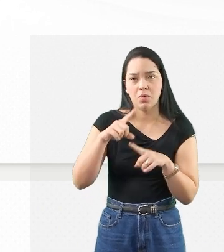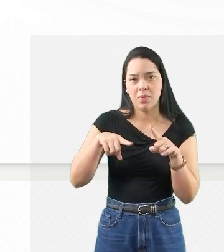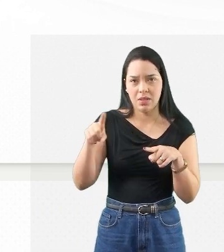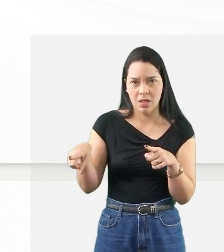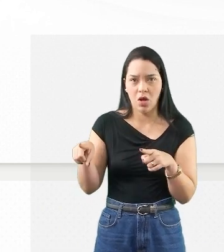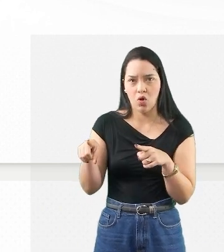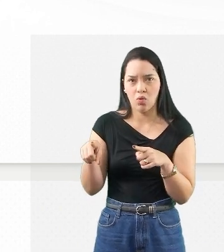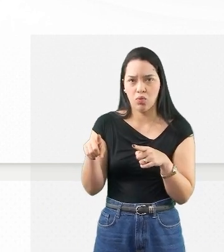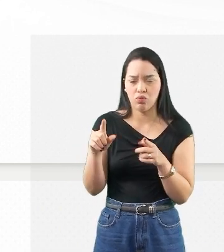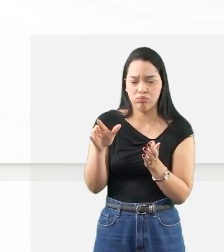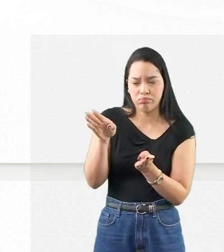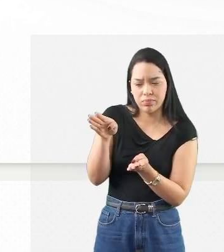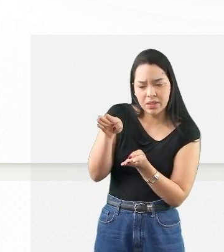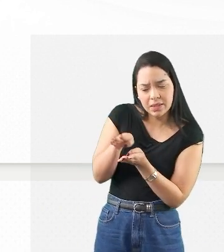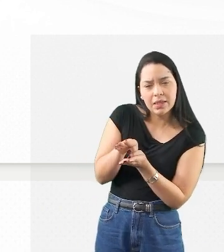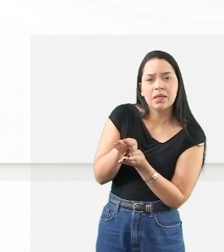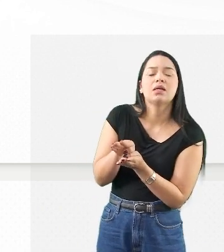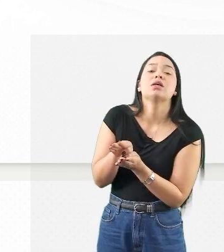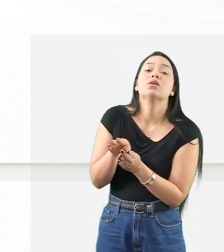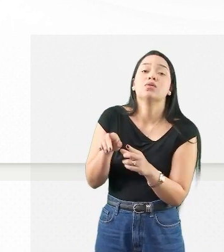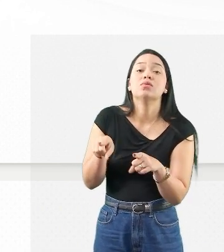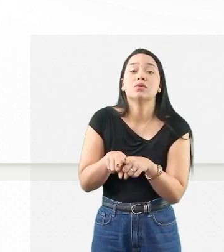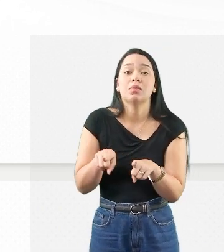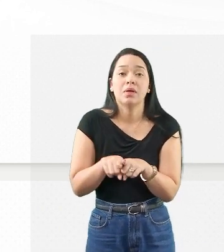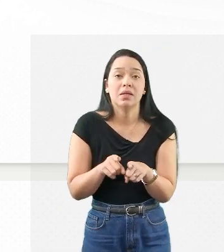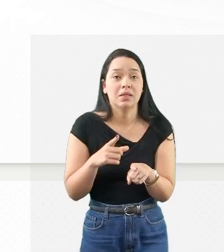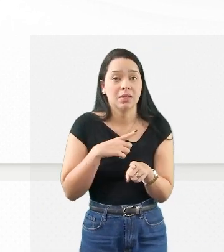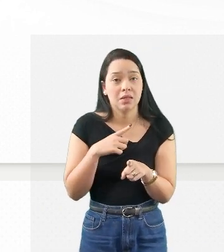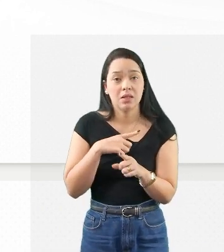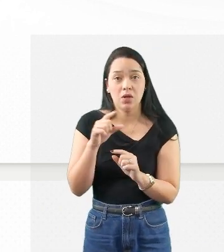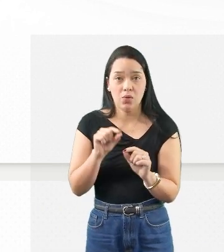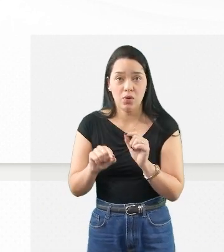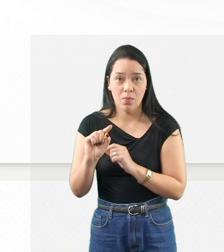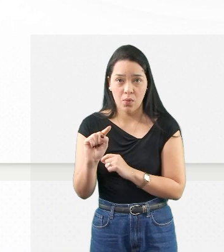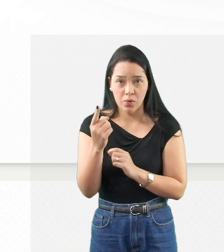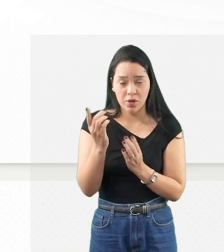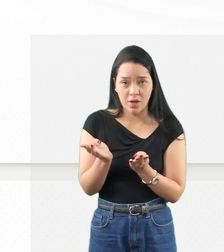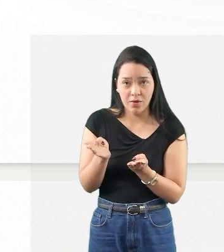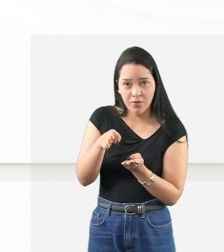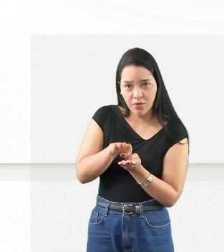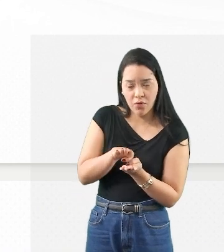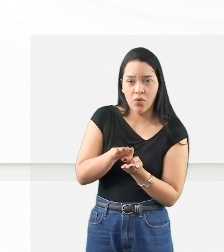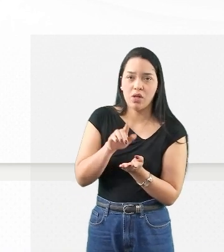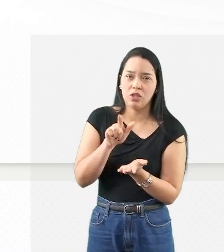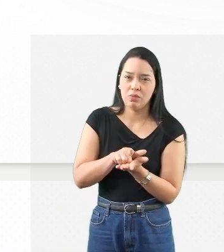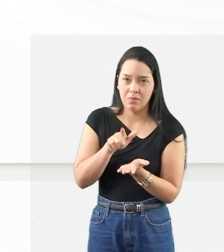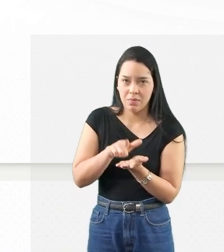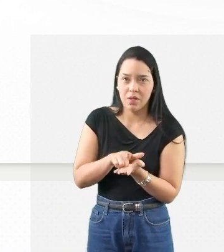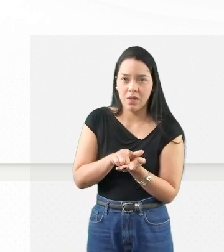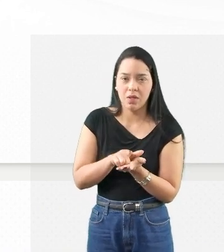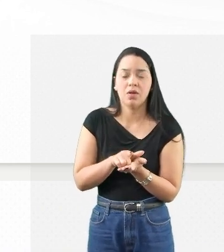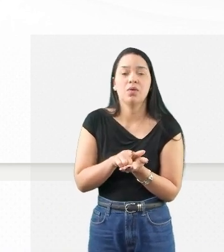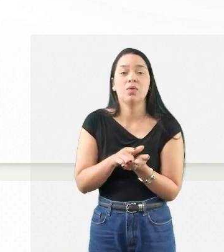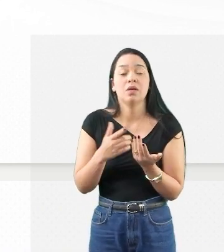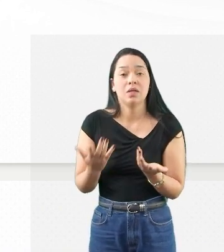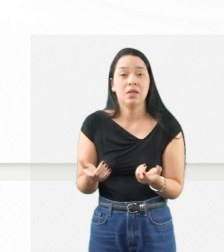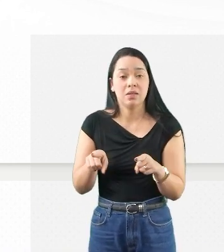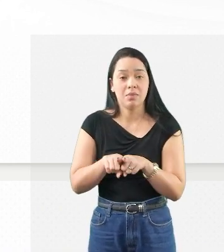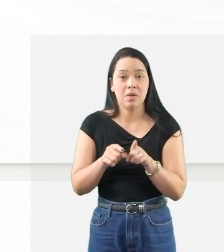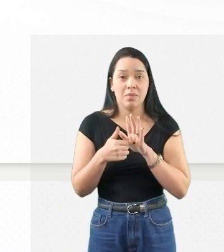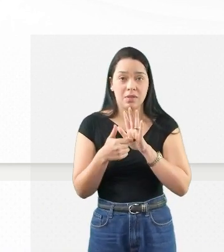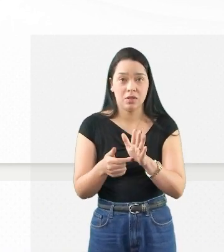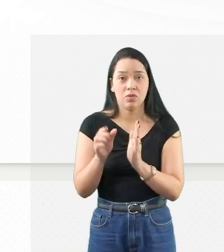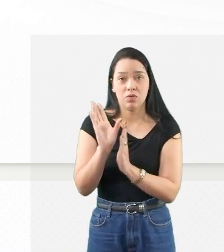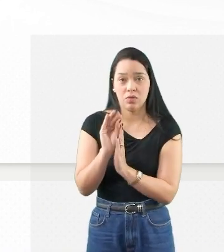né, de pequeno porte, geralmente é composto por uma única folha de papel com uma ou mais dobras e apresentando